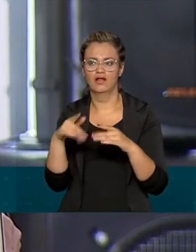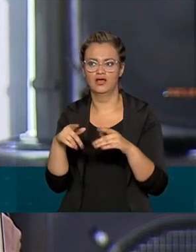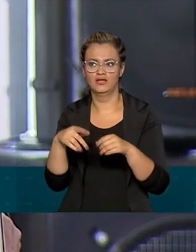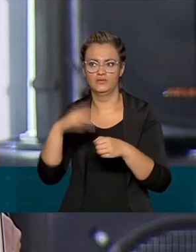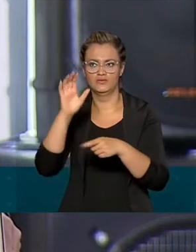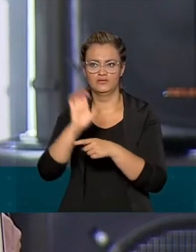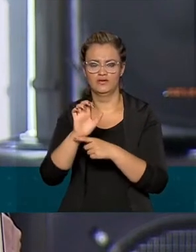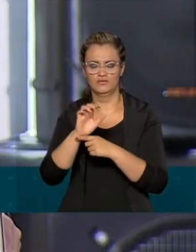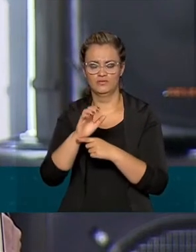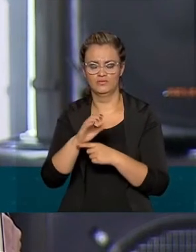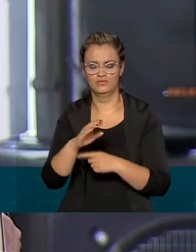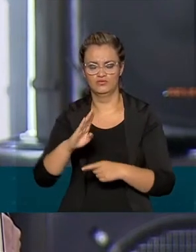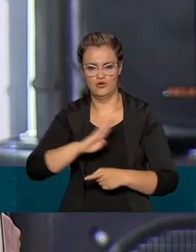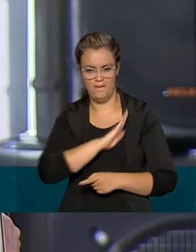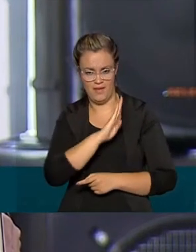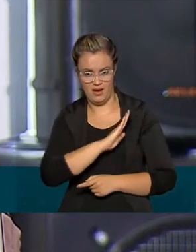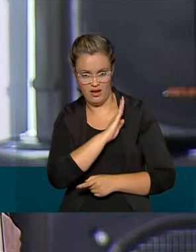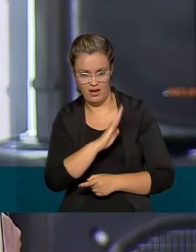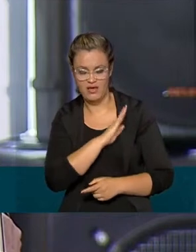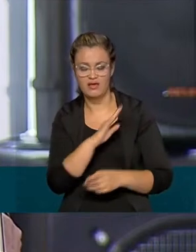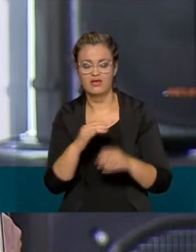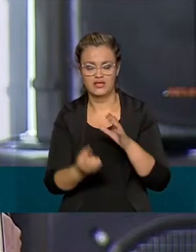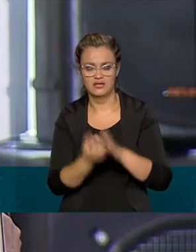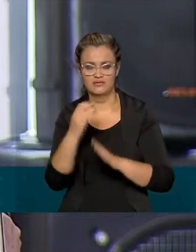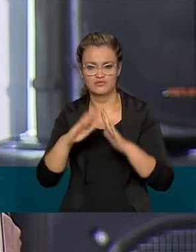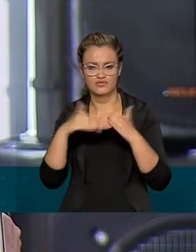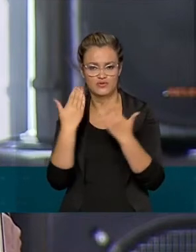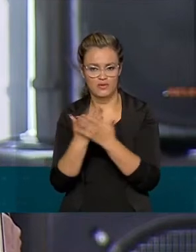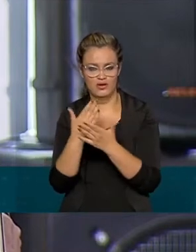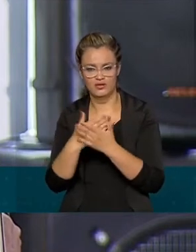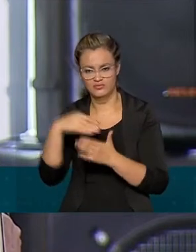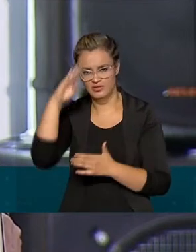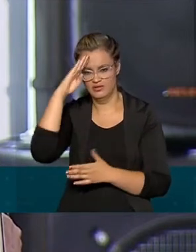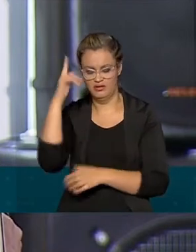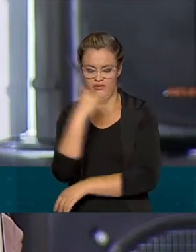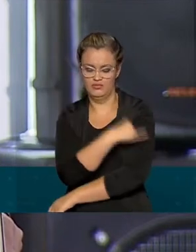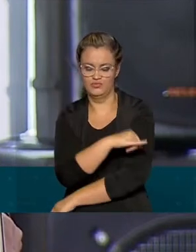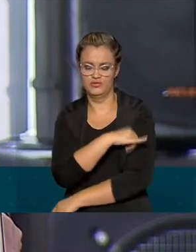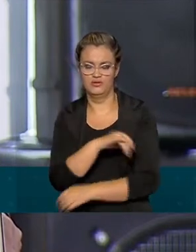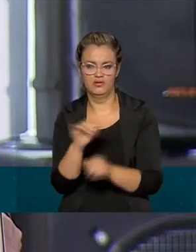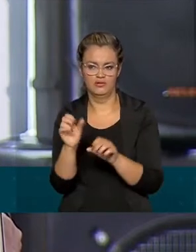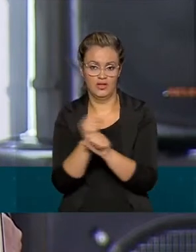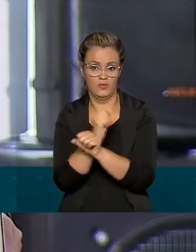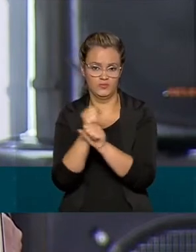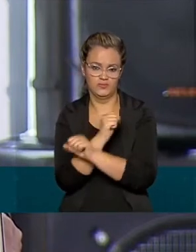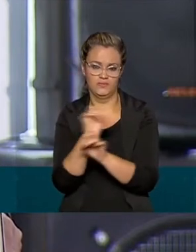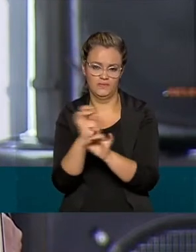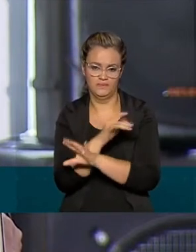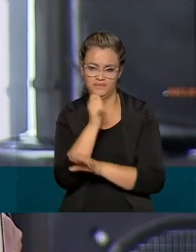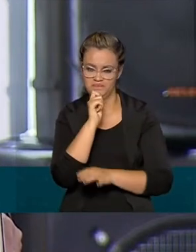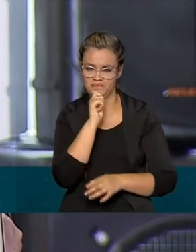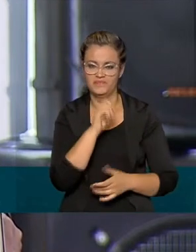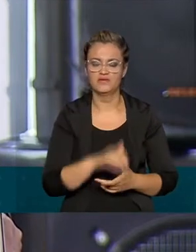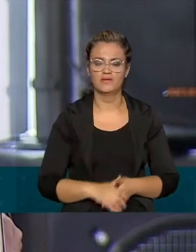e a continuidade do estudo para a criação de um colégio militar na Vila Militar do Rio de Janeiro.